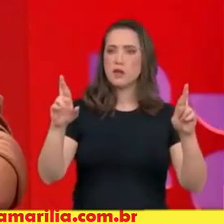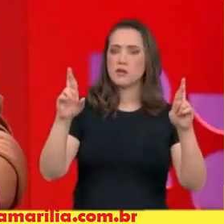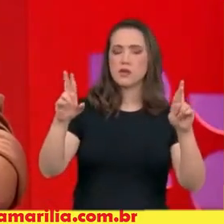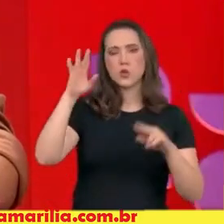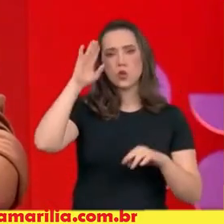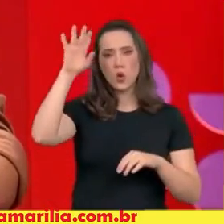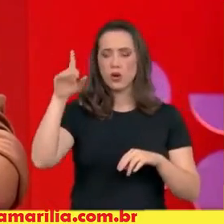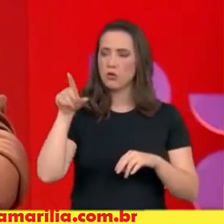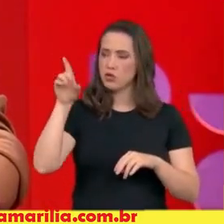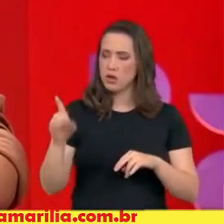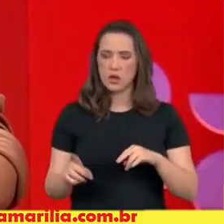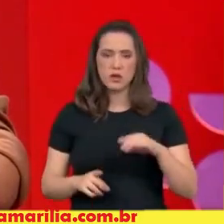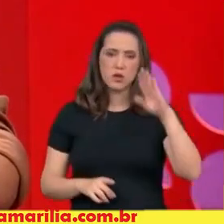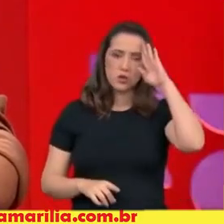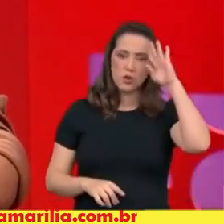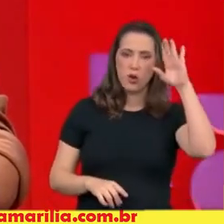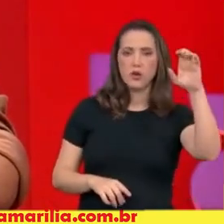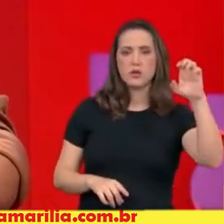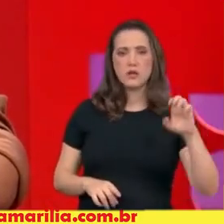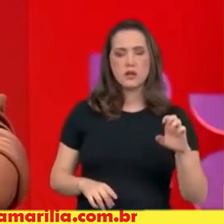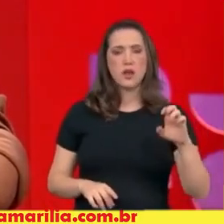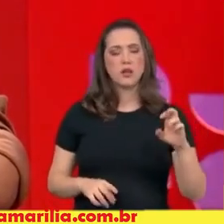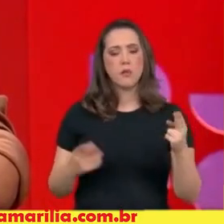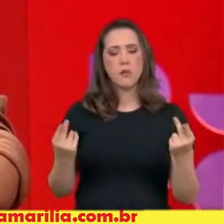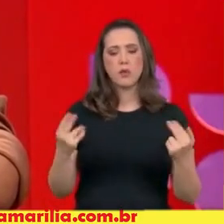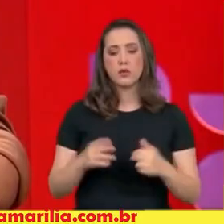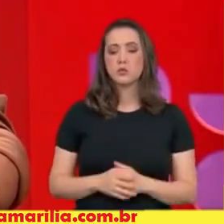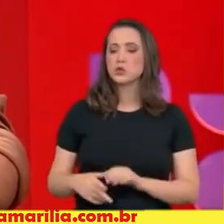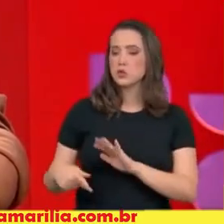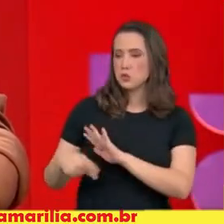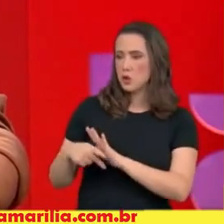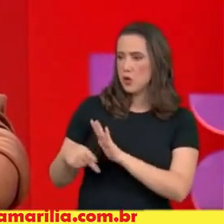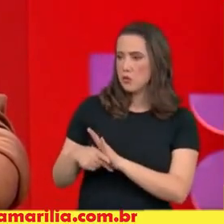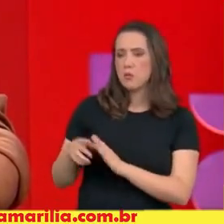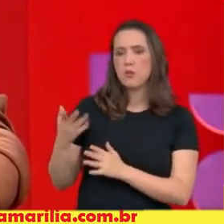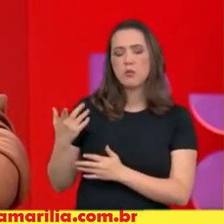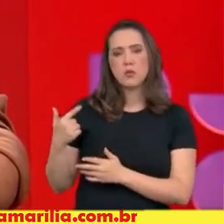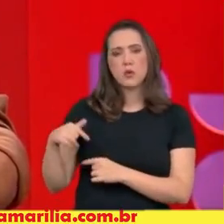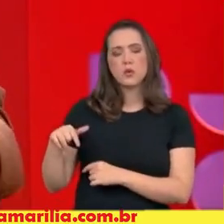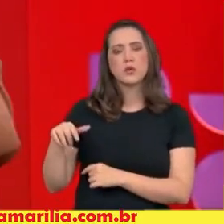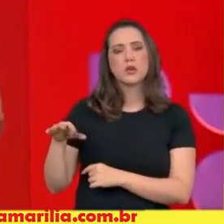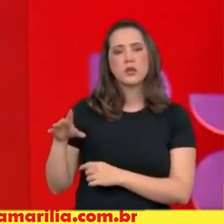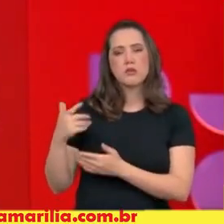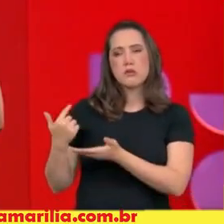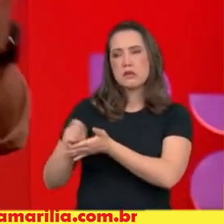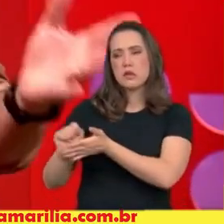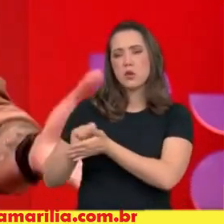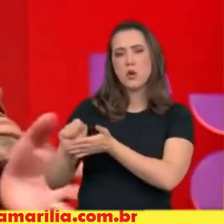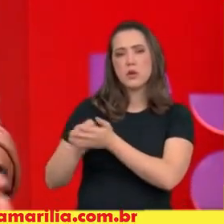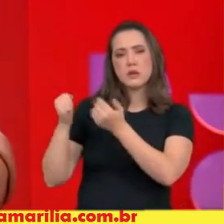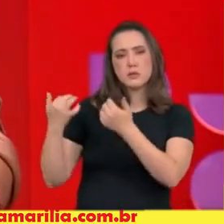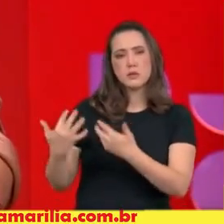sonho. Os próprios teóricos da comunicação escreveram muitos livros sobre isso, como seria a nova biblioteca de Alexandria, o compartilhamento